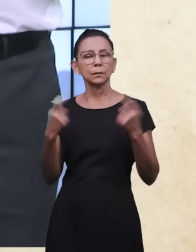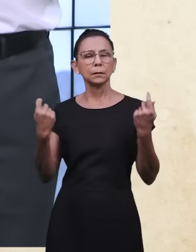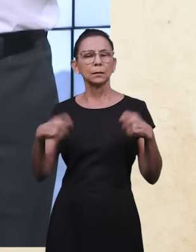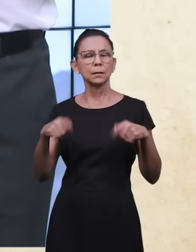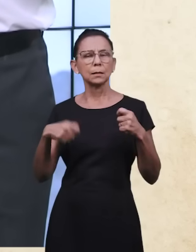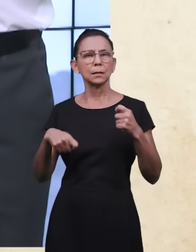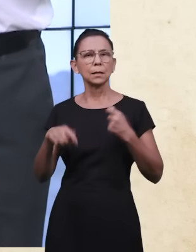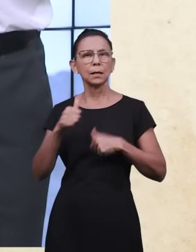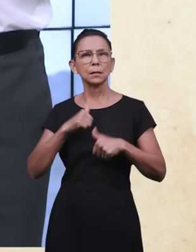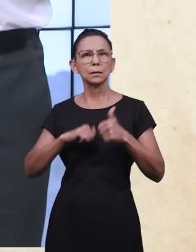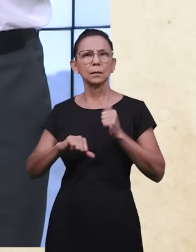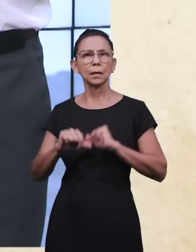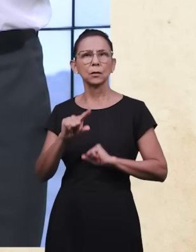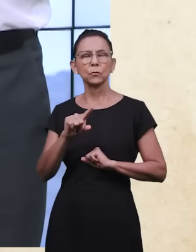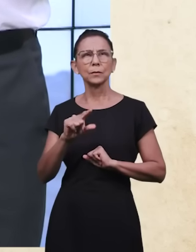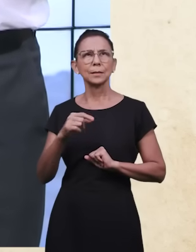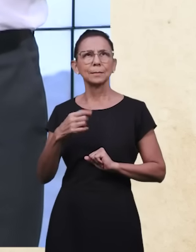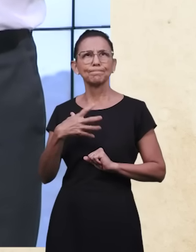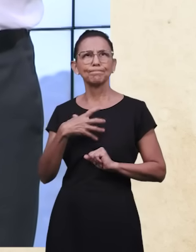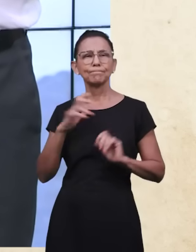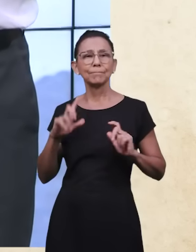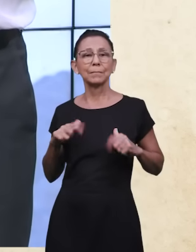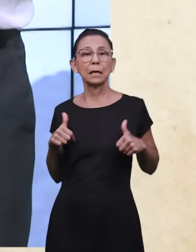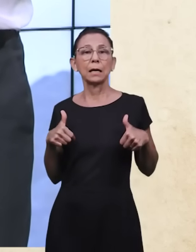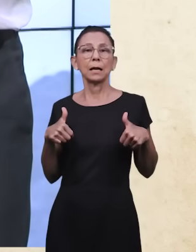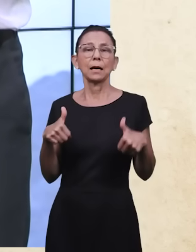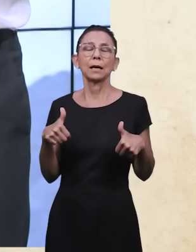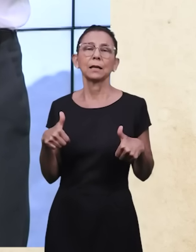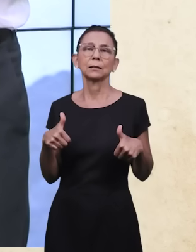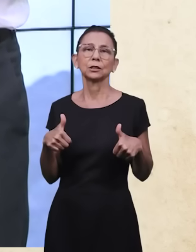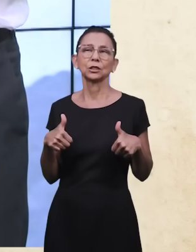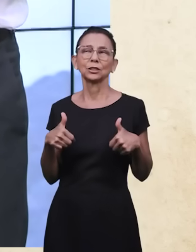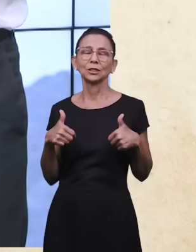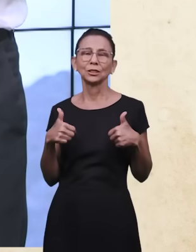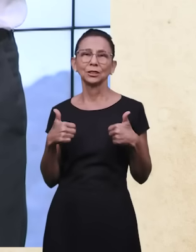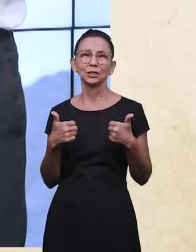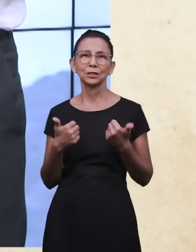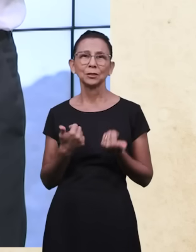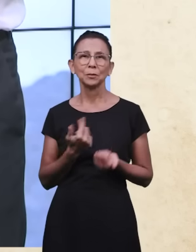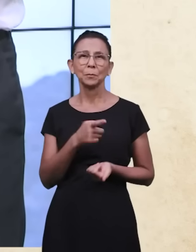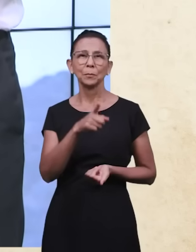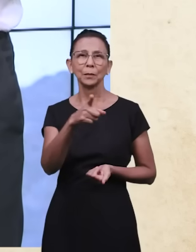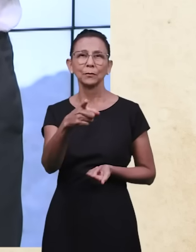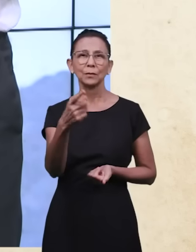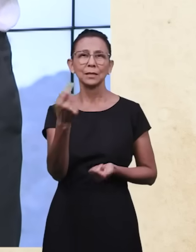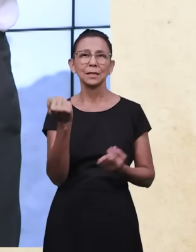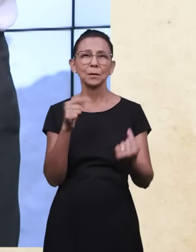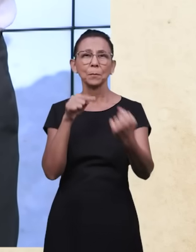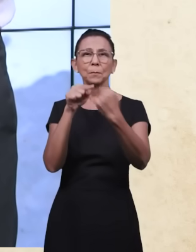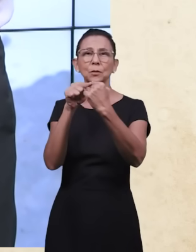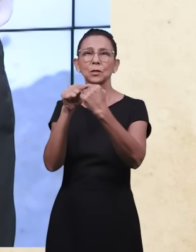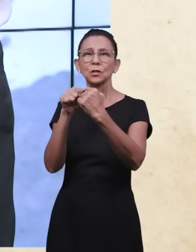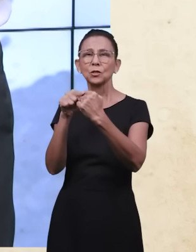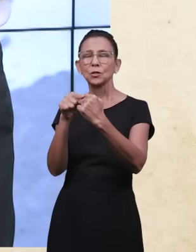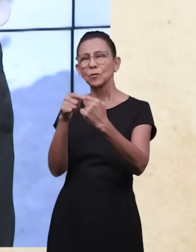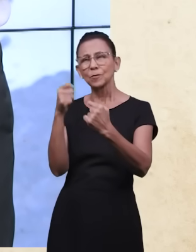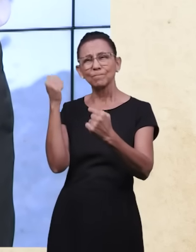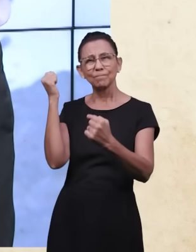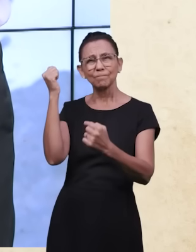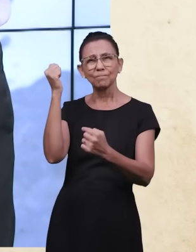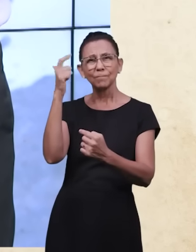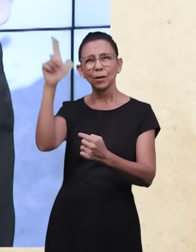a ansiedade que te move, é o combustível que te leva a querer alcançar objetivos,